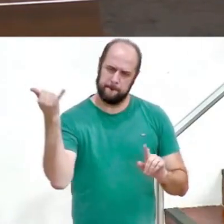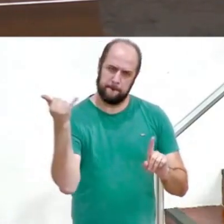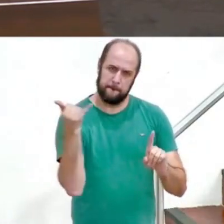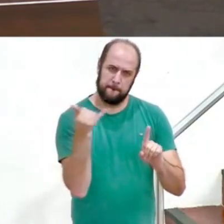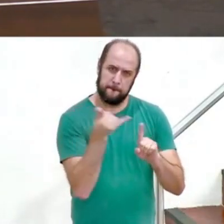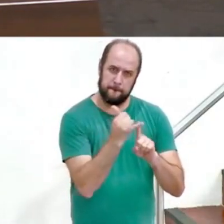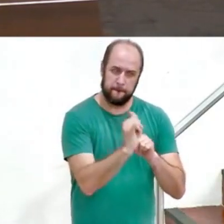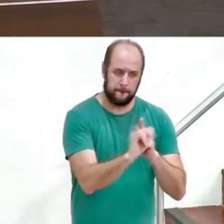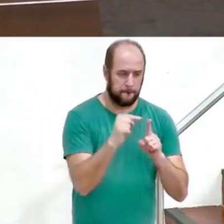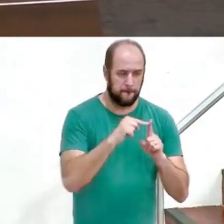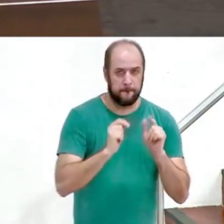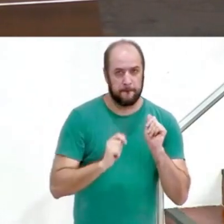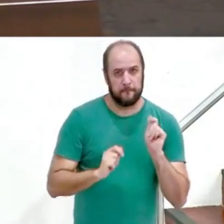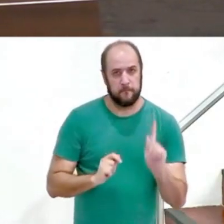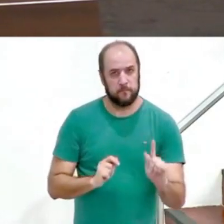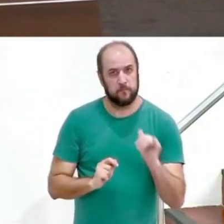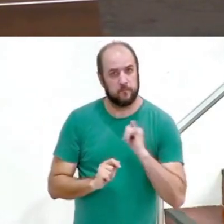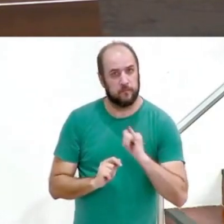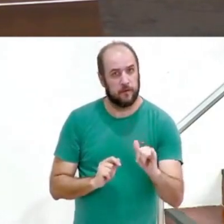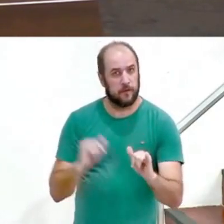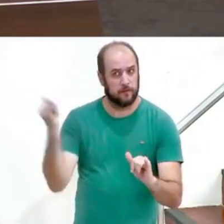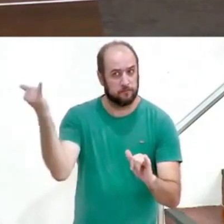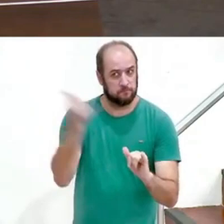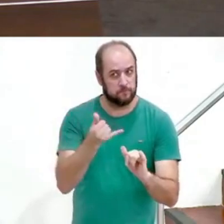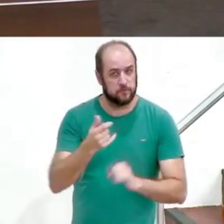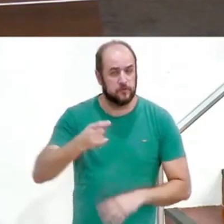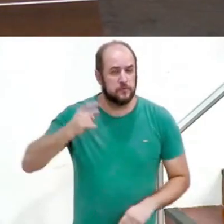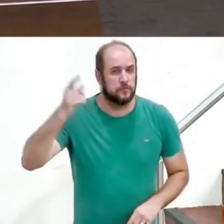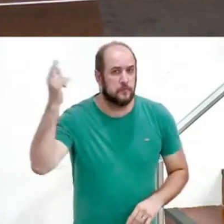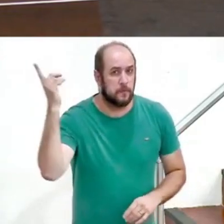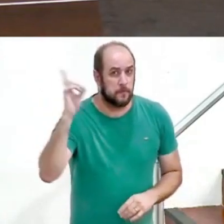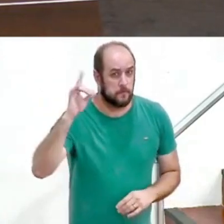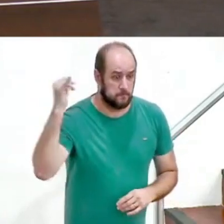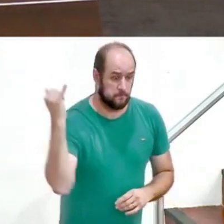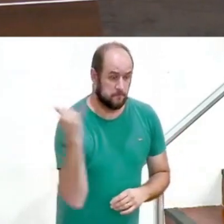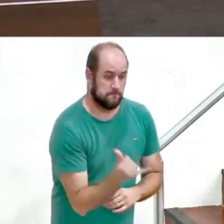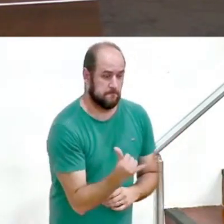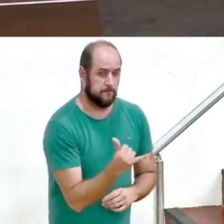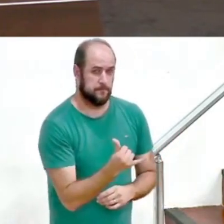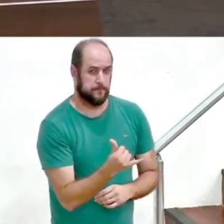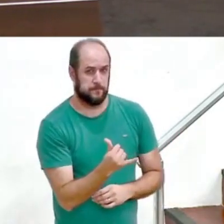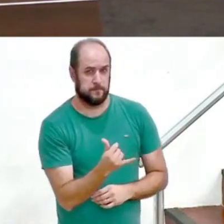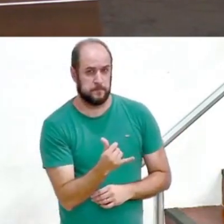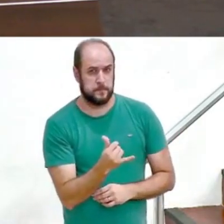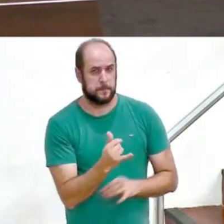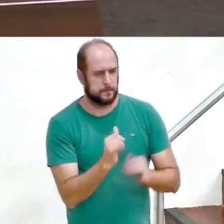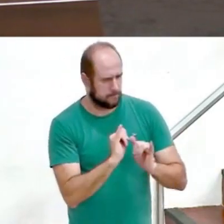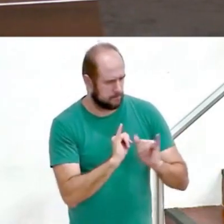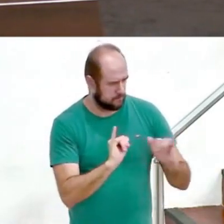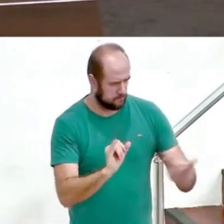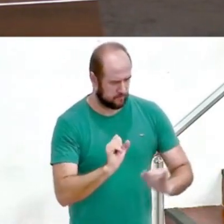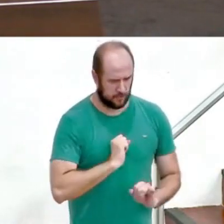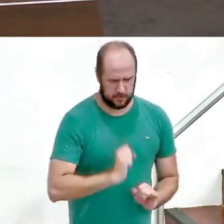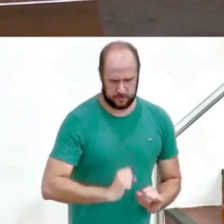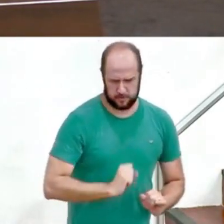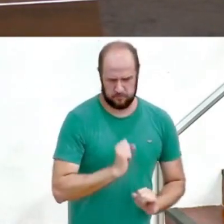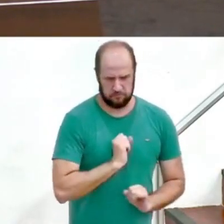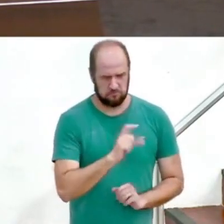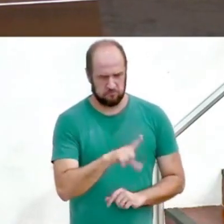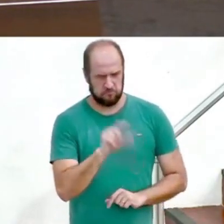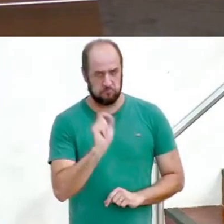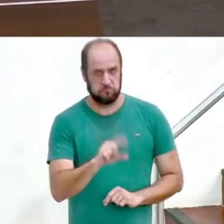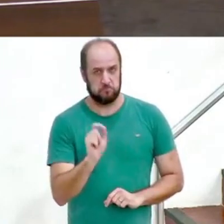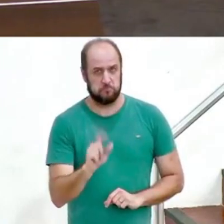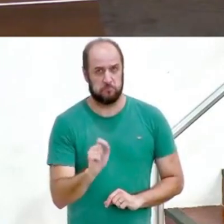profeta Ageu dizendo: Assim diz o Senhor dos Exércitos: peça aos sacerdotes que decidam